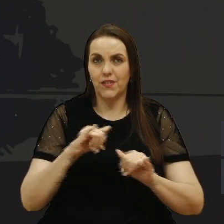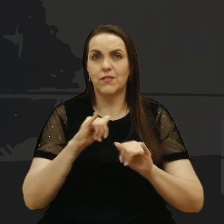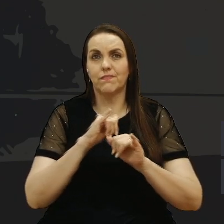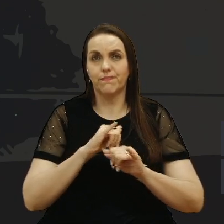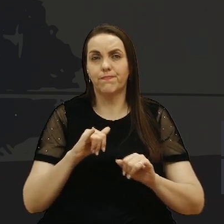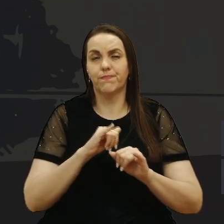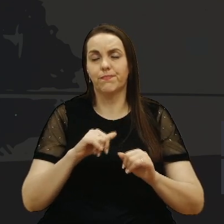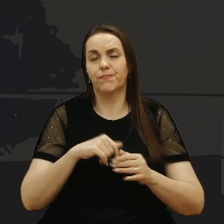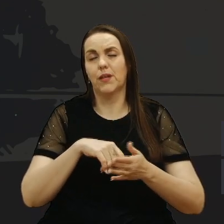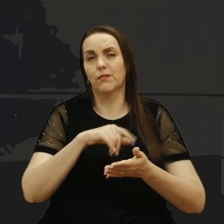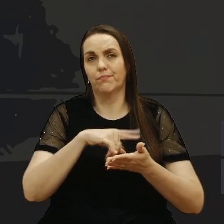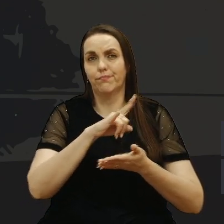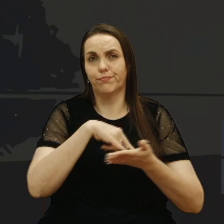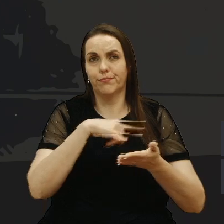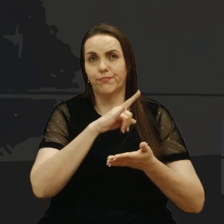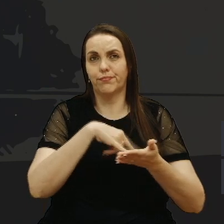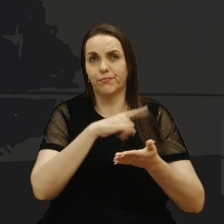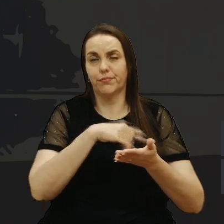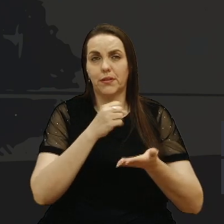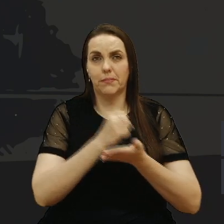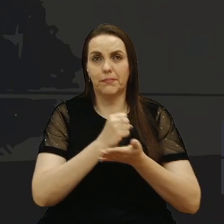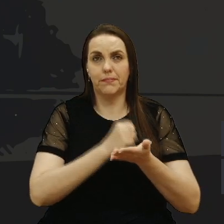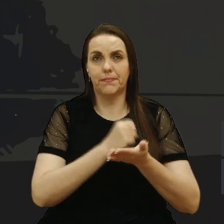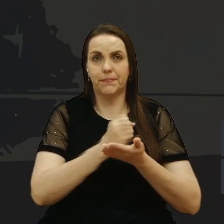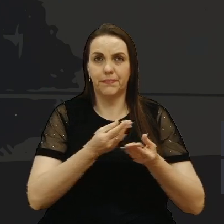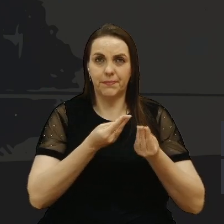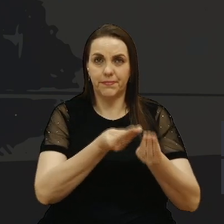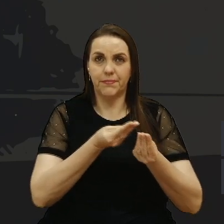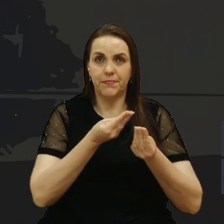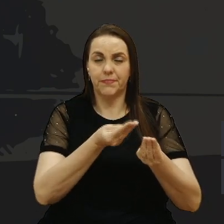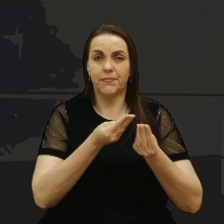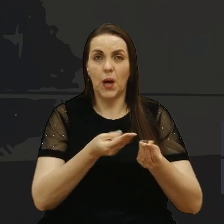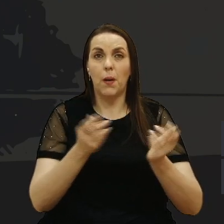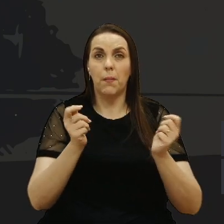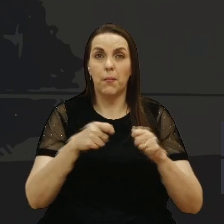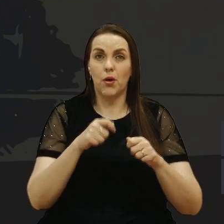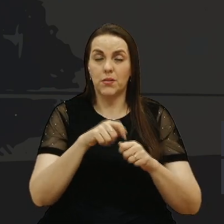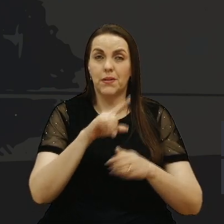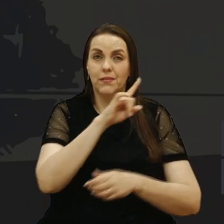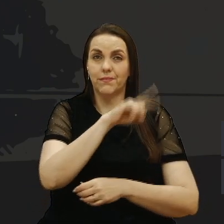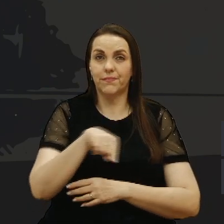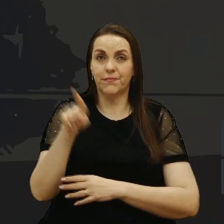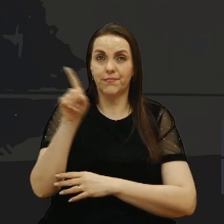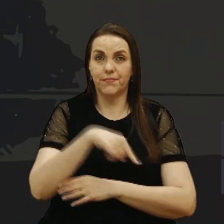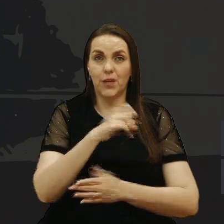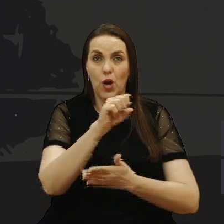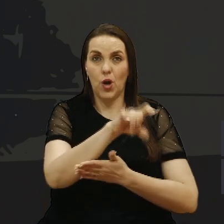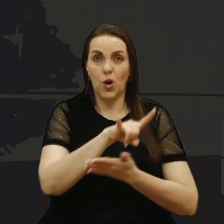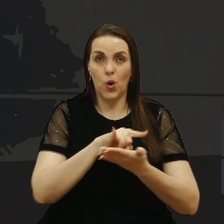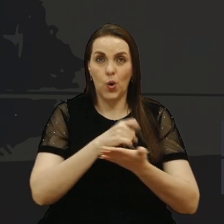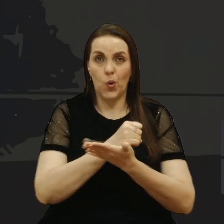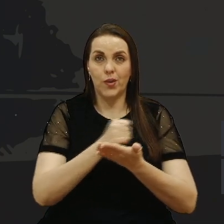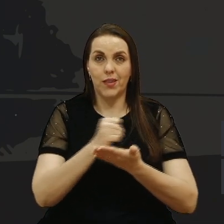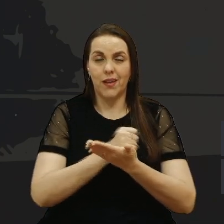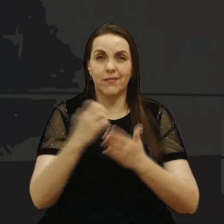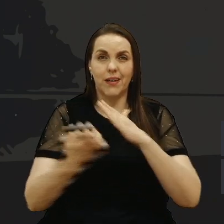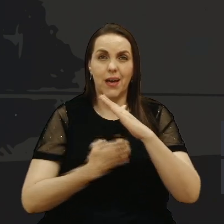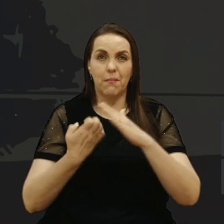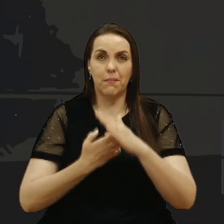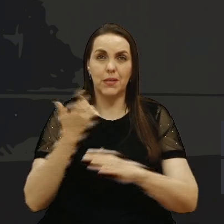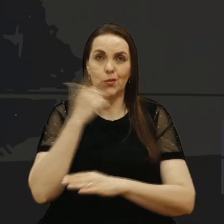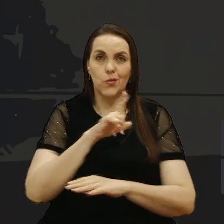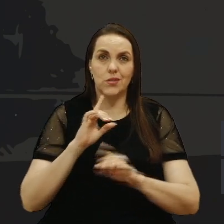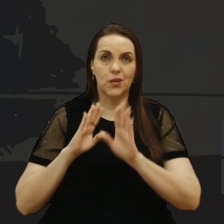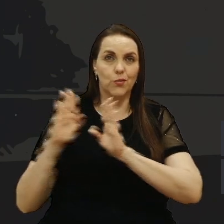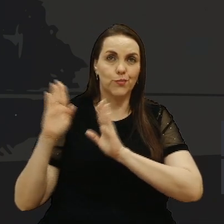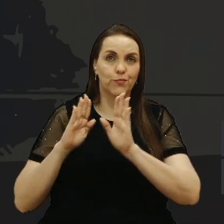diversas notificações, para que então pudesse se rescindir o contrato com a empresa que ganhou a